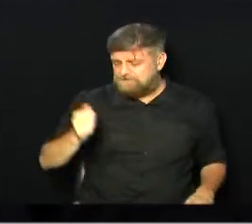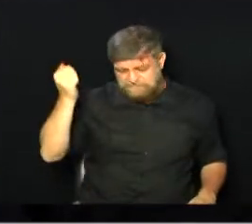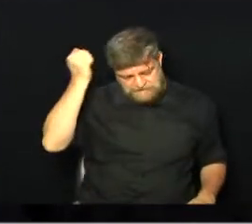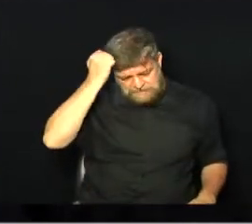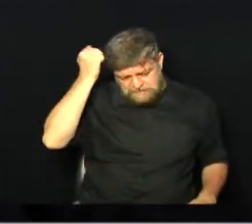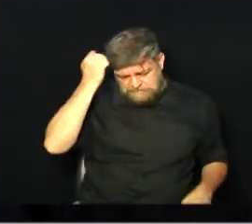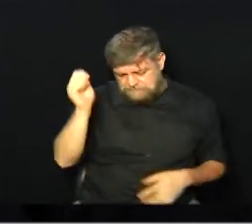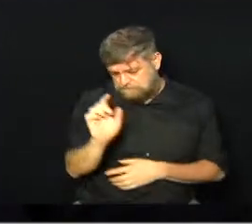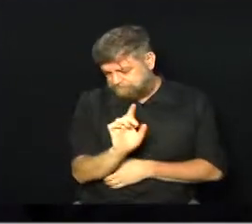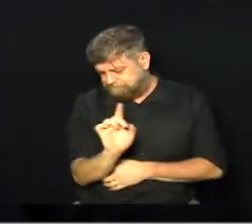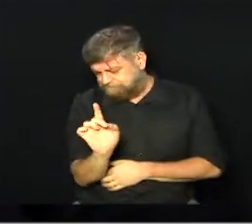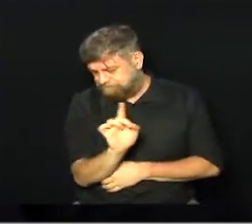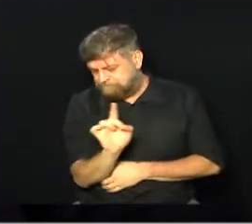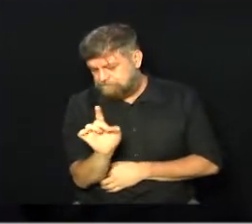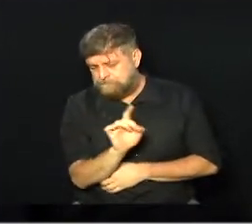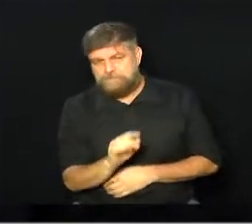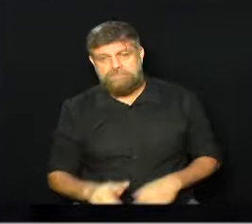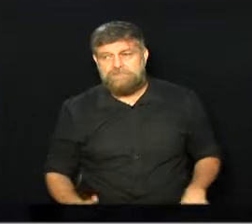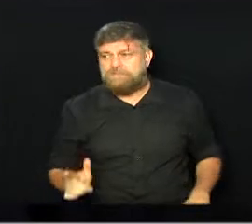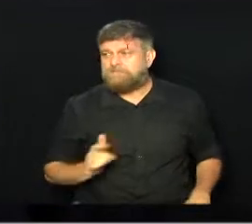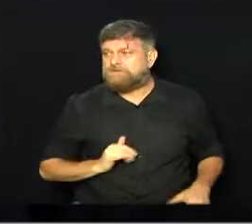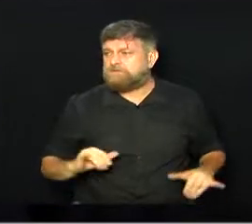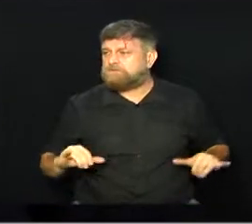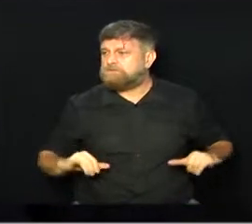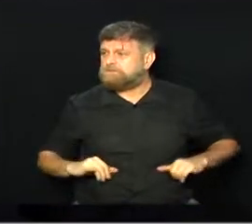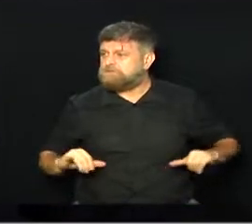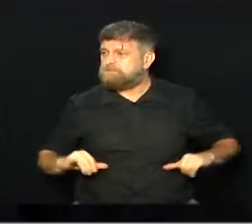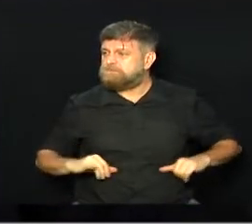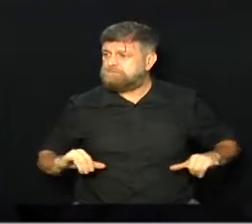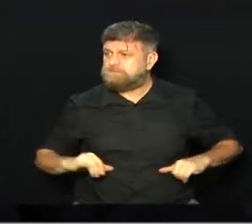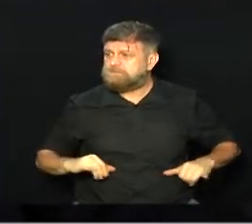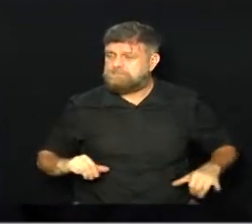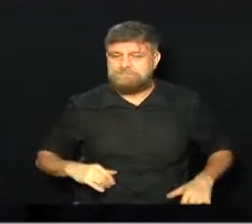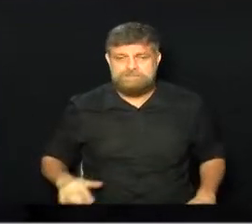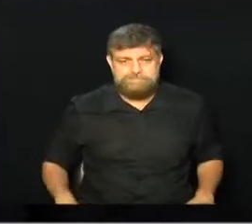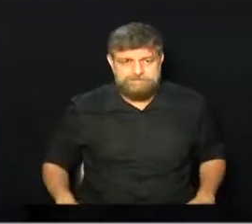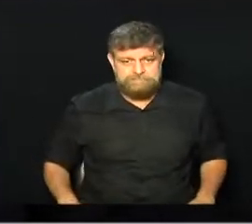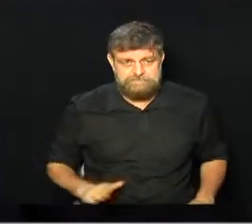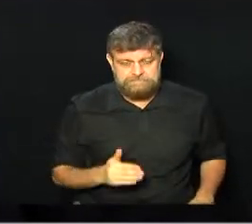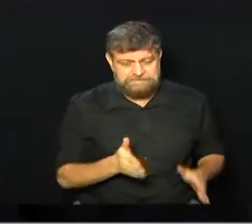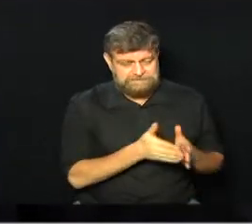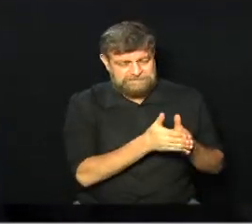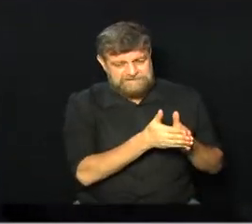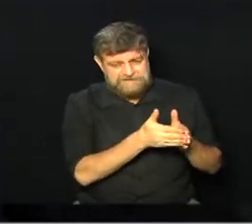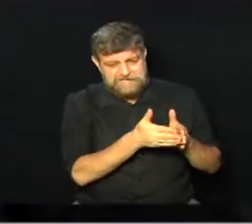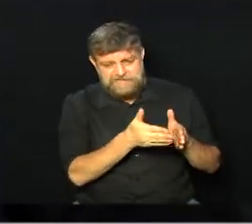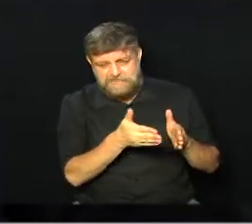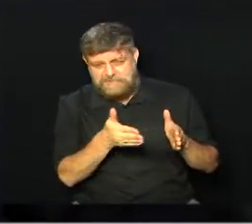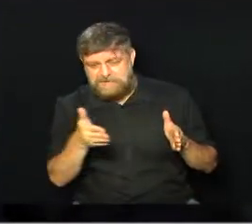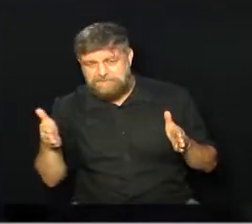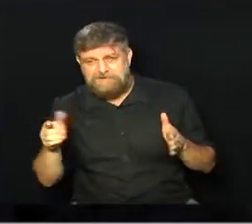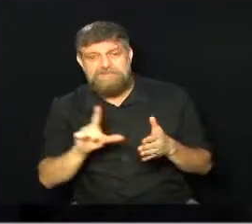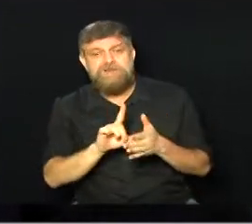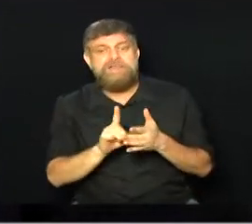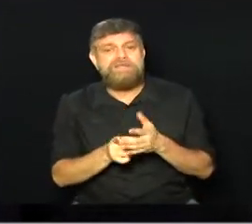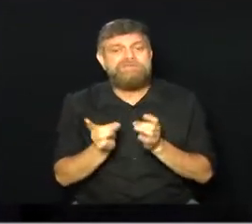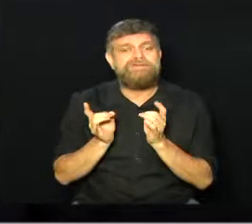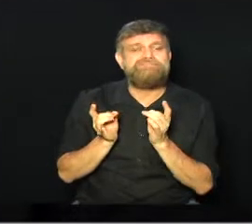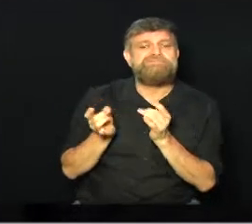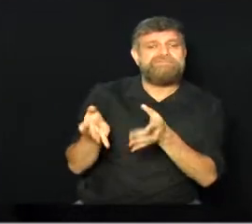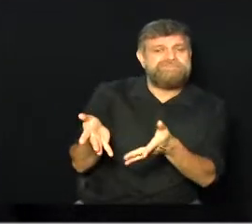momento, mas é muito doído também quando você abre mão desse período todo e acaba sendo dispensado.